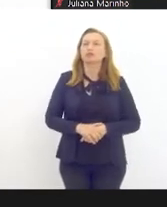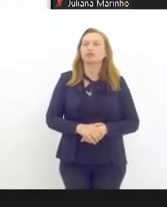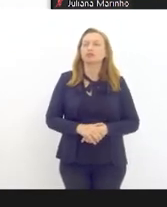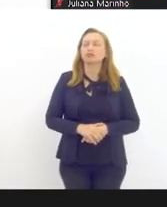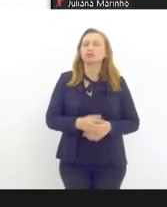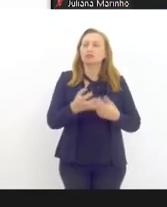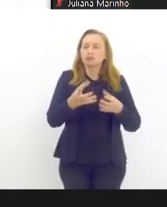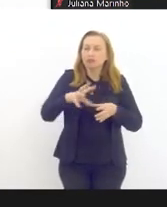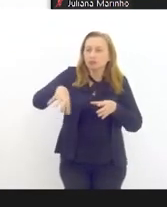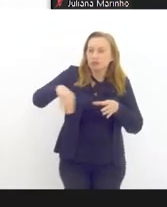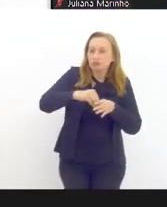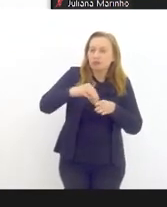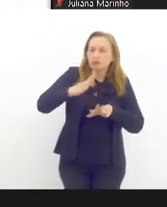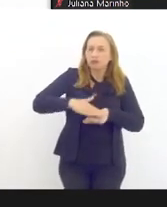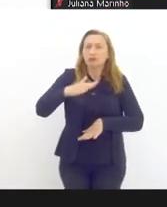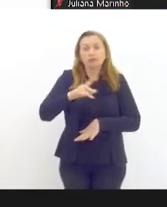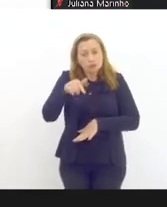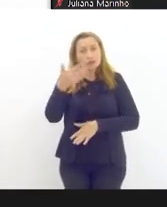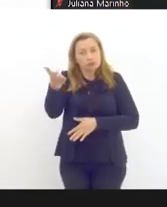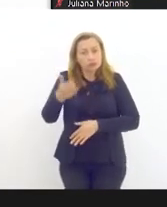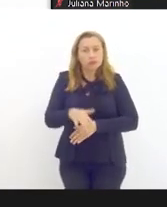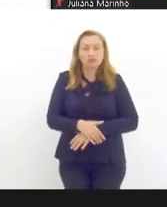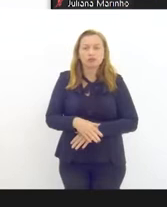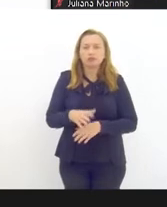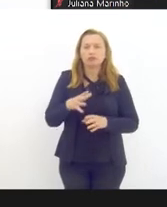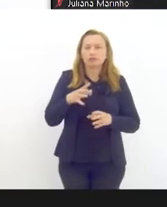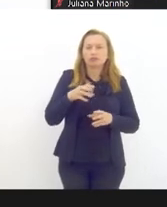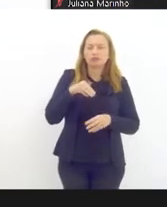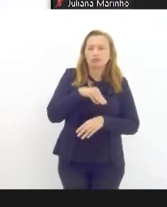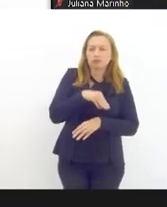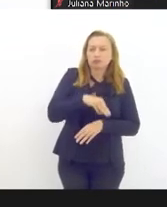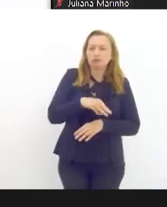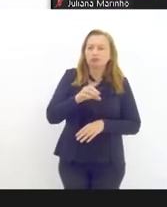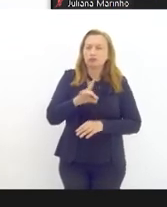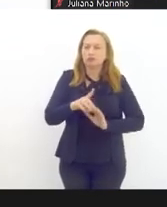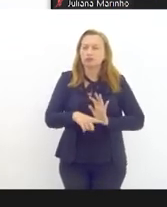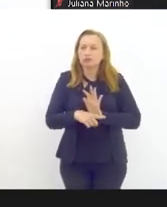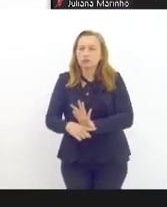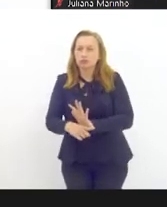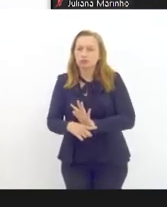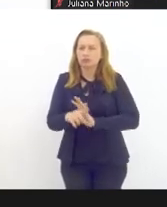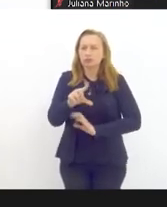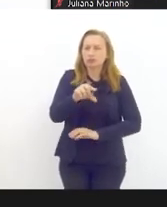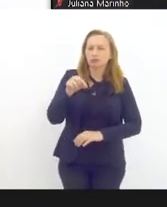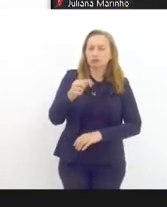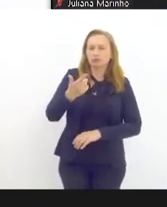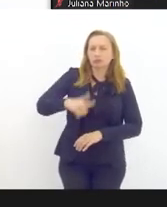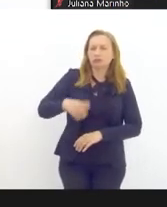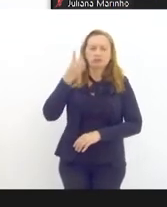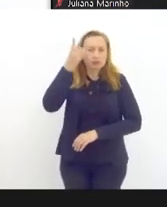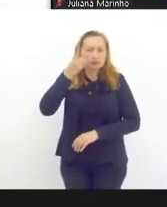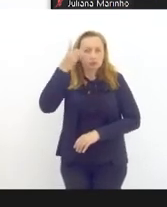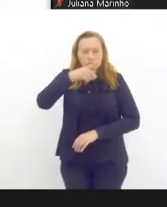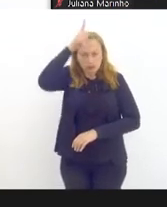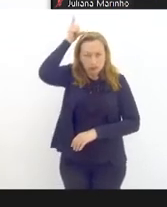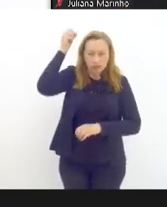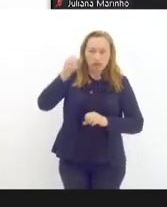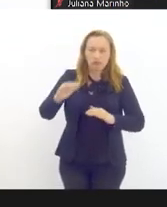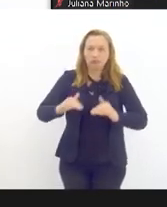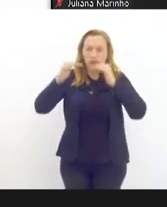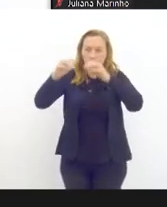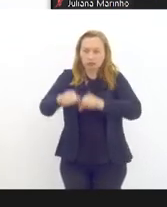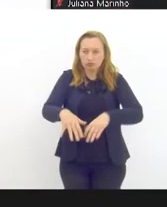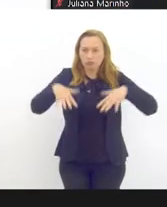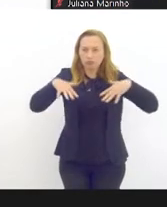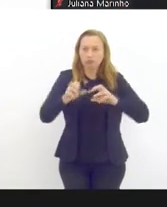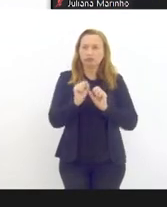se a gente quiser incluir aqui mais, é isso. E a matemática só vai refletir a decisão que for, que, de novo, como o deputado Paulo falou, é soberana do plenário. Mas o